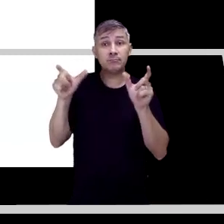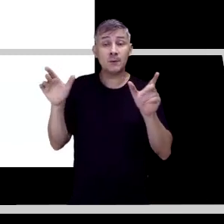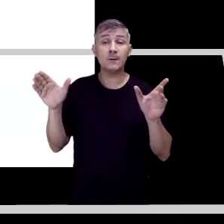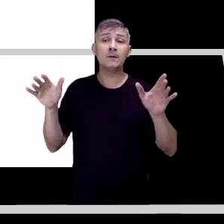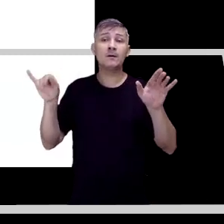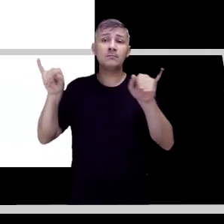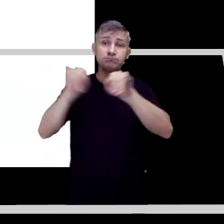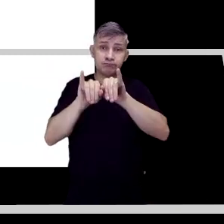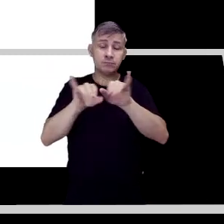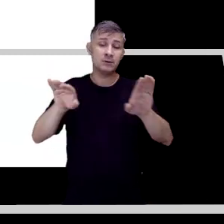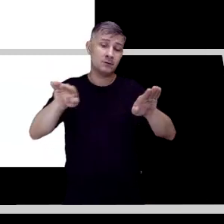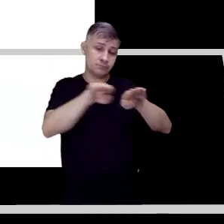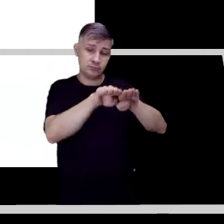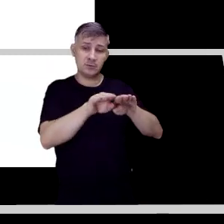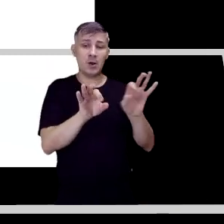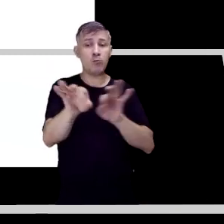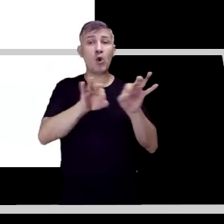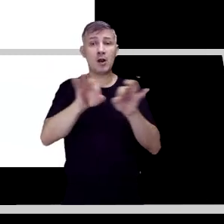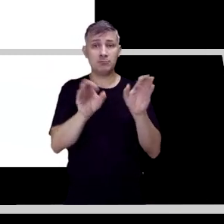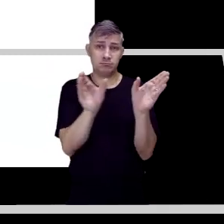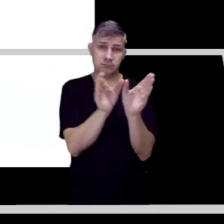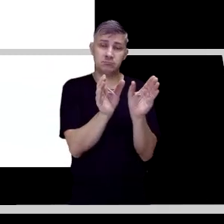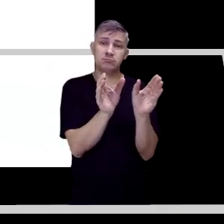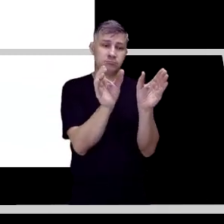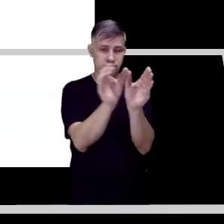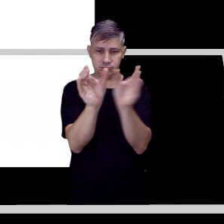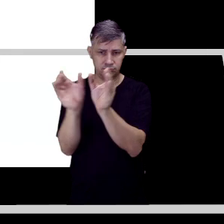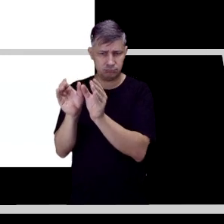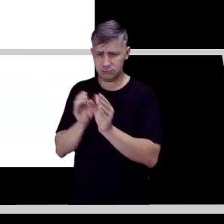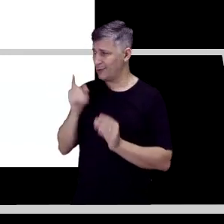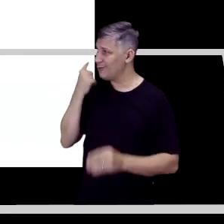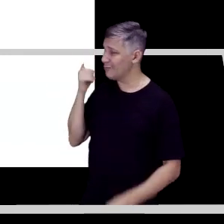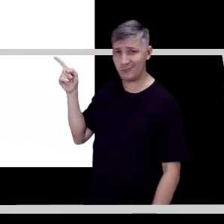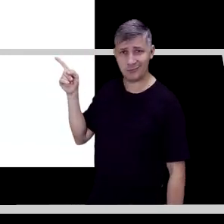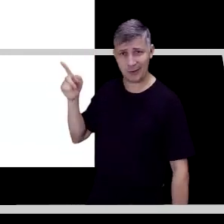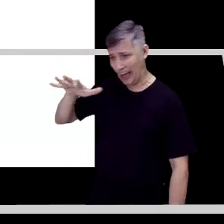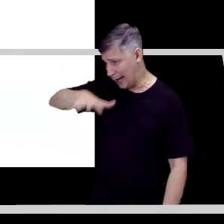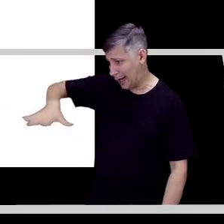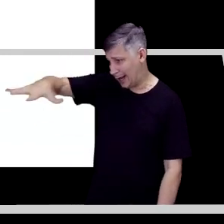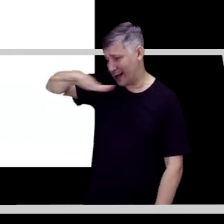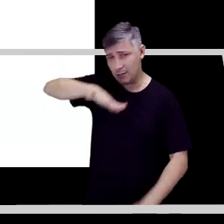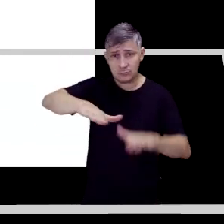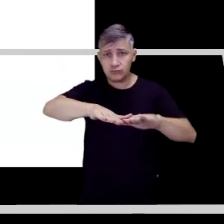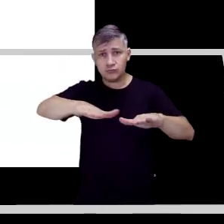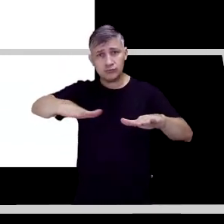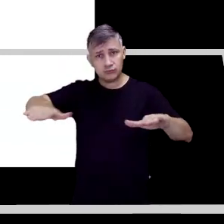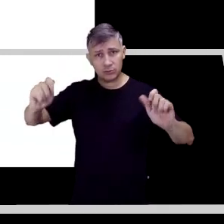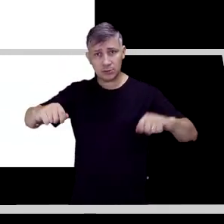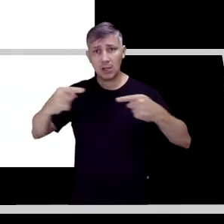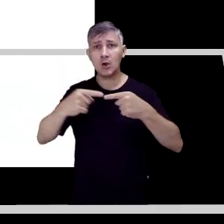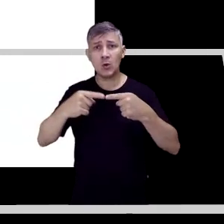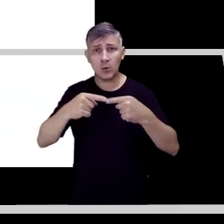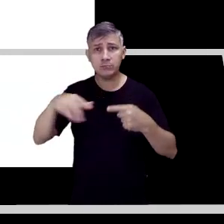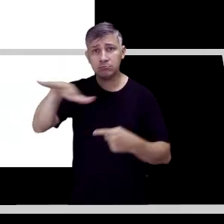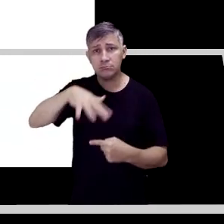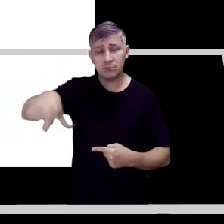ou esses módulos recebem cada um deles um programa, né? E, assim, com áreas bastante enxutas, justamente porque a gente está